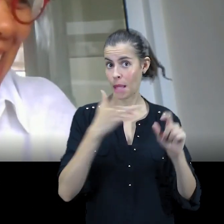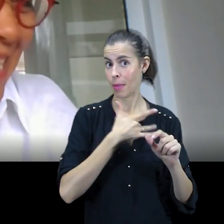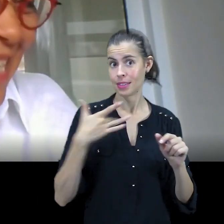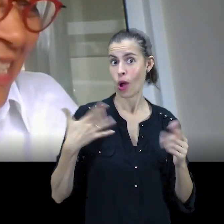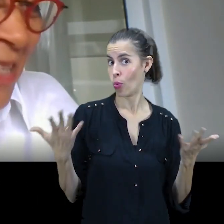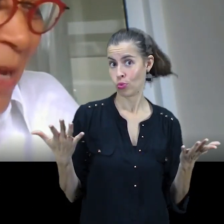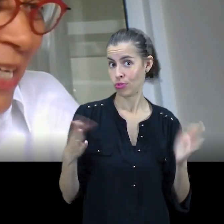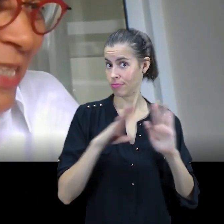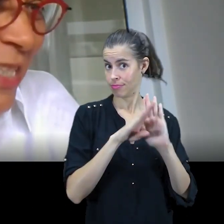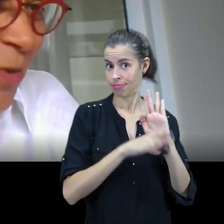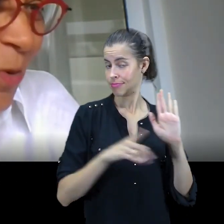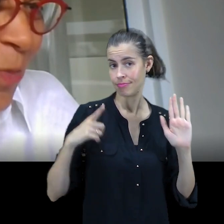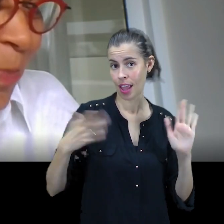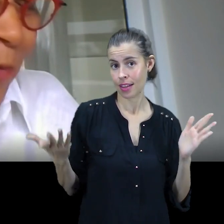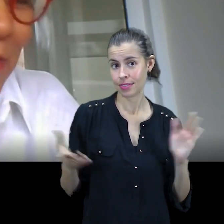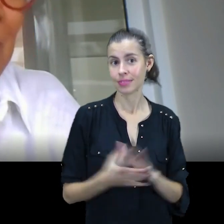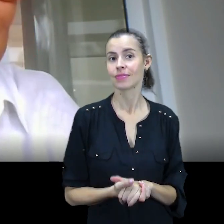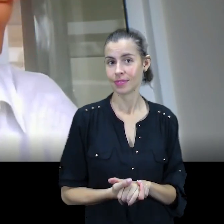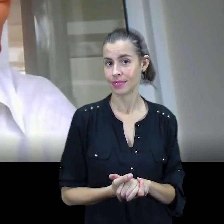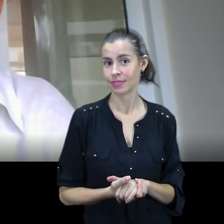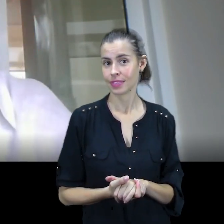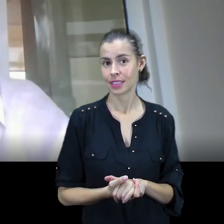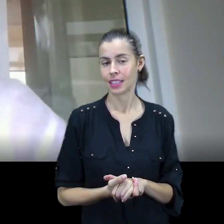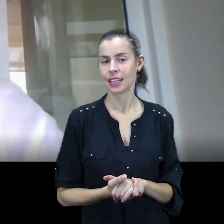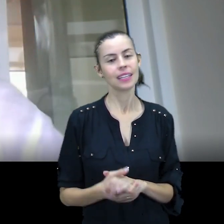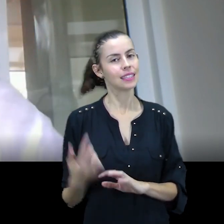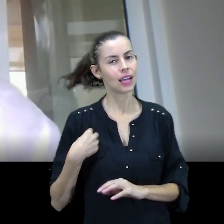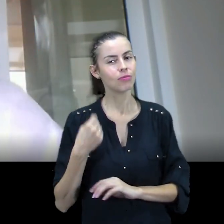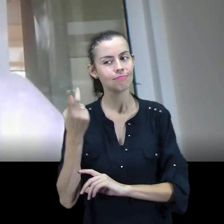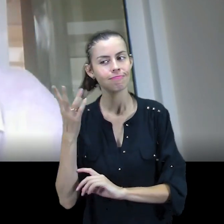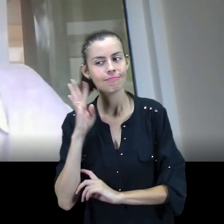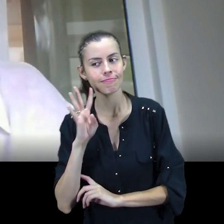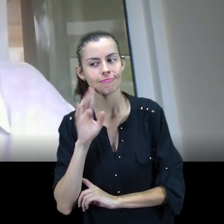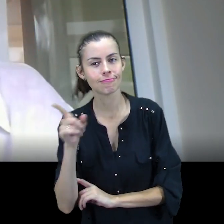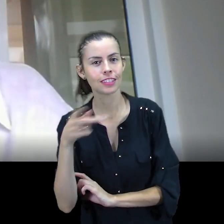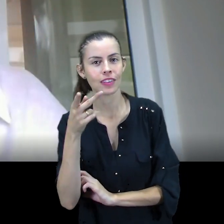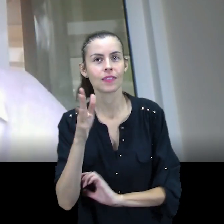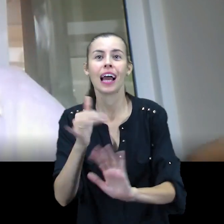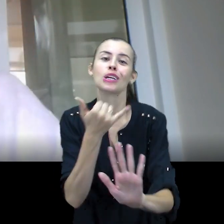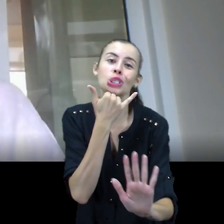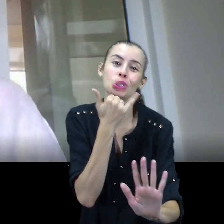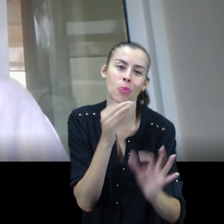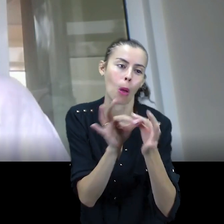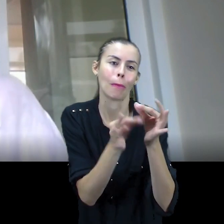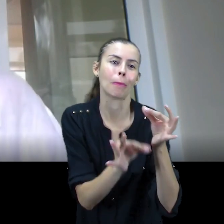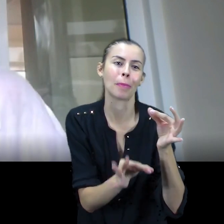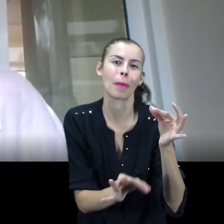mas recentemente o professor Sérgio Arouca, que